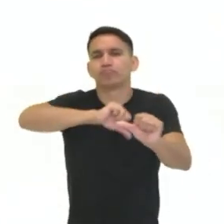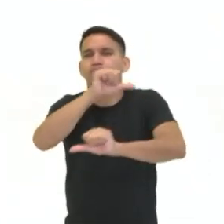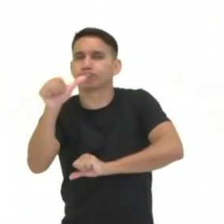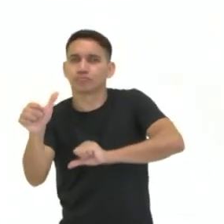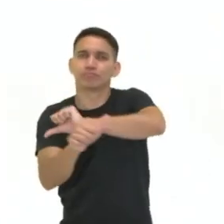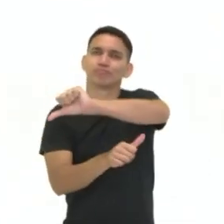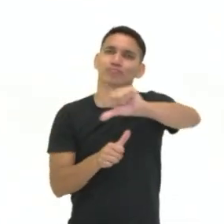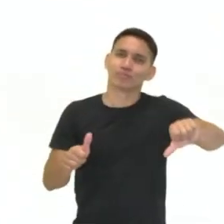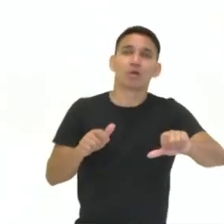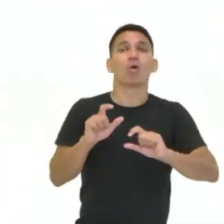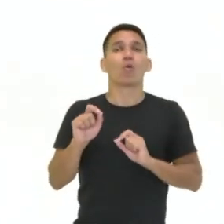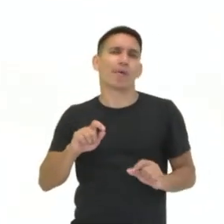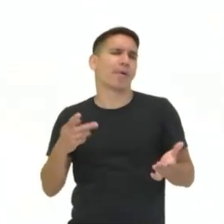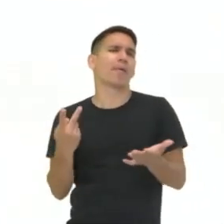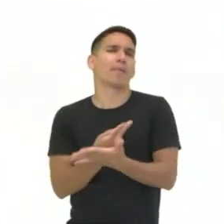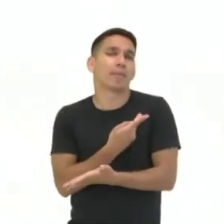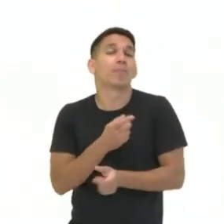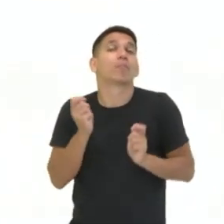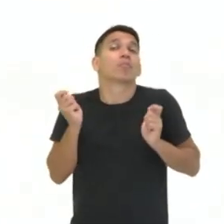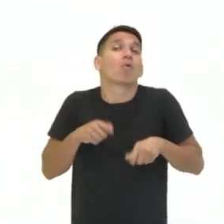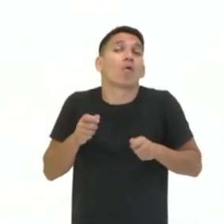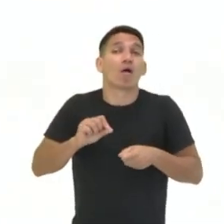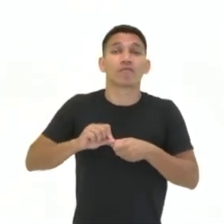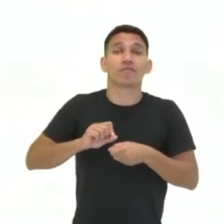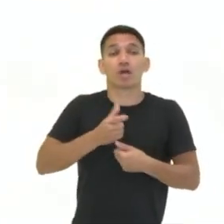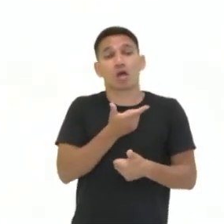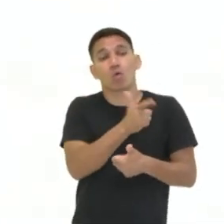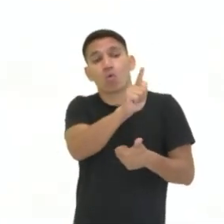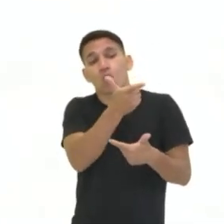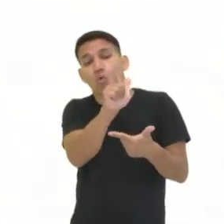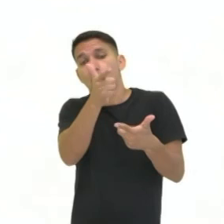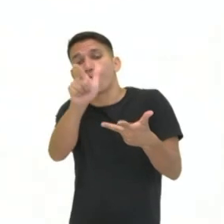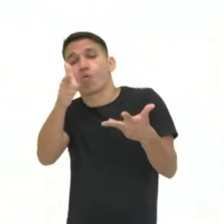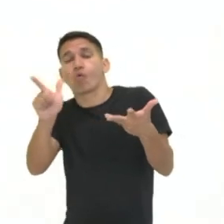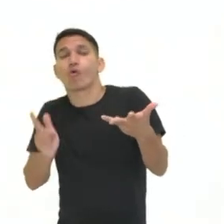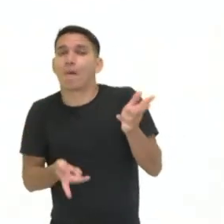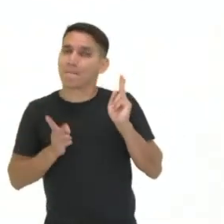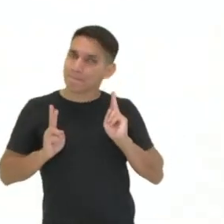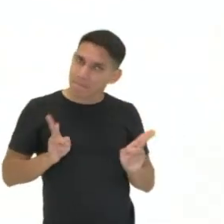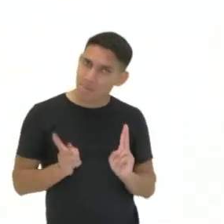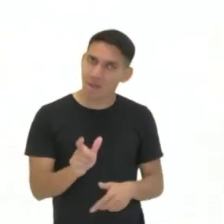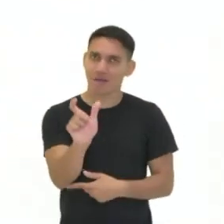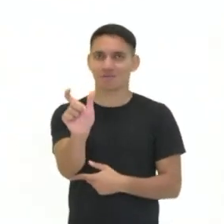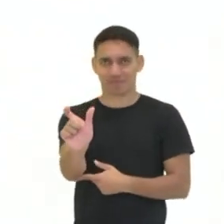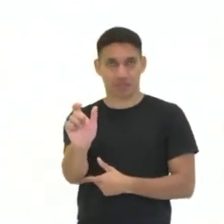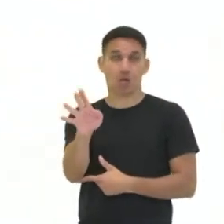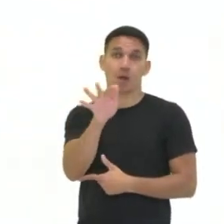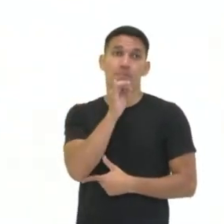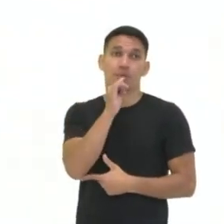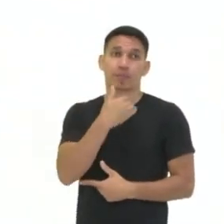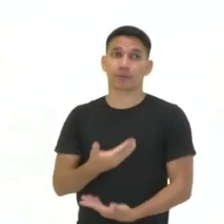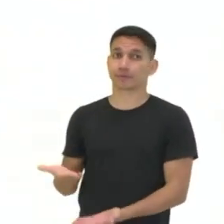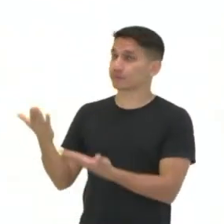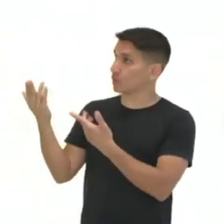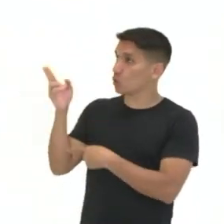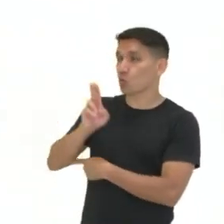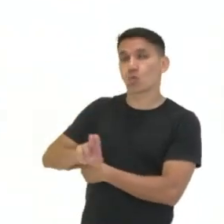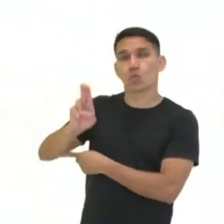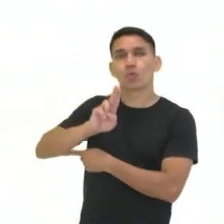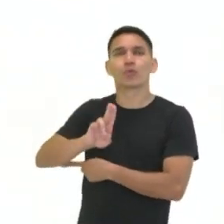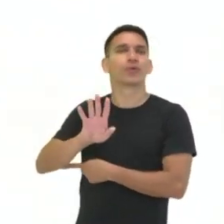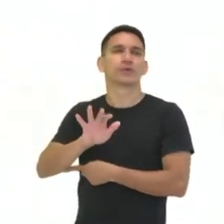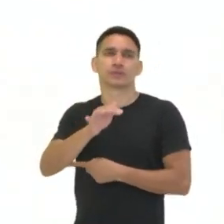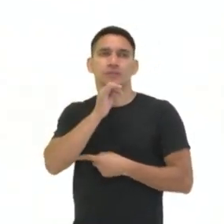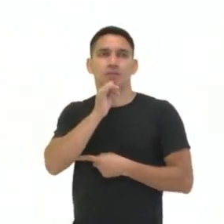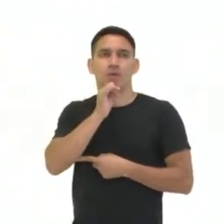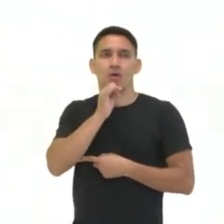E assim eu consigo fazer outras opções com aquela mesma palavra. Então, por exemplo, aqui